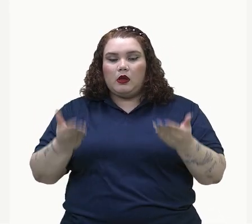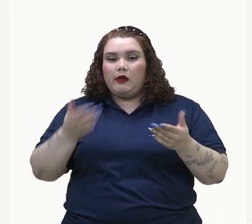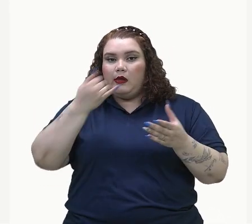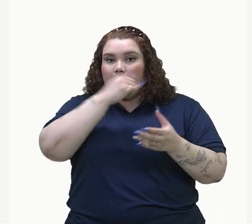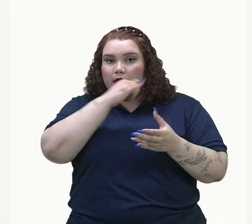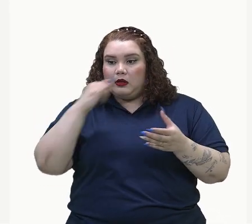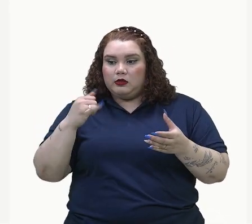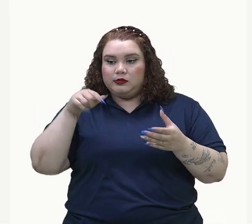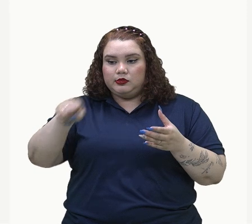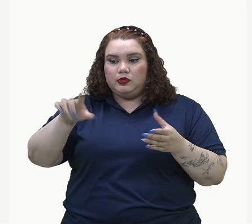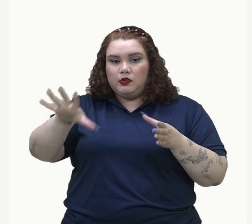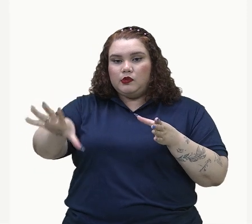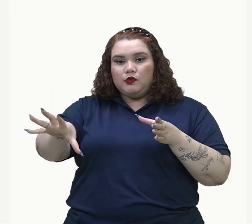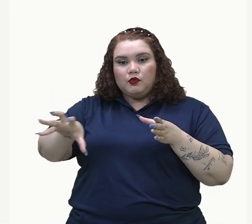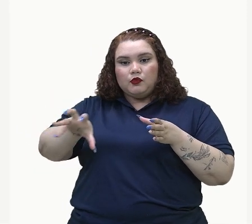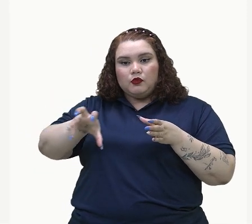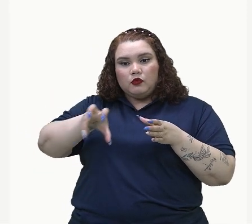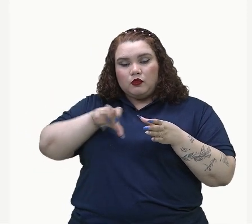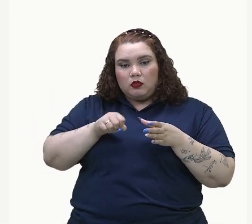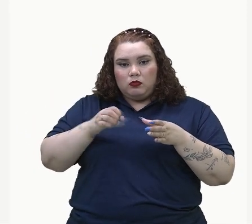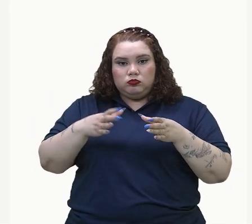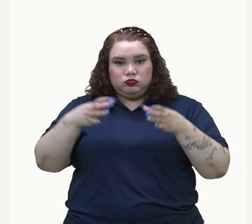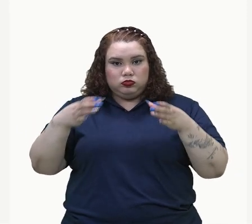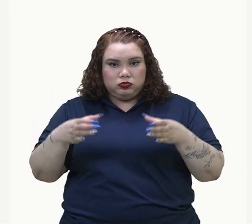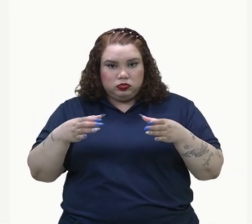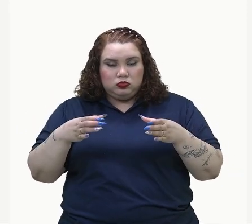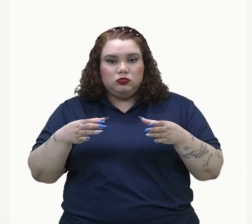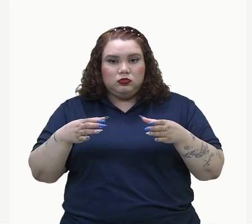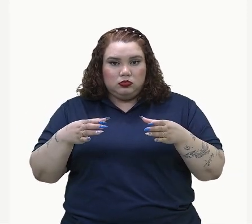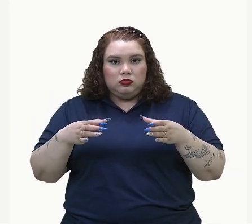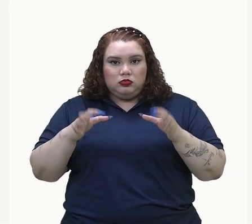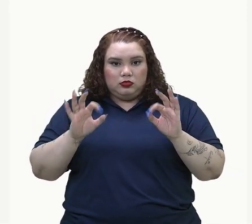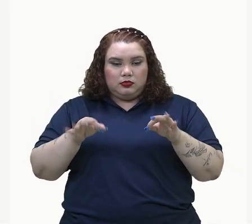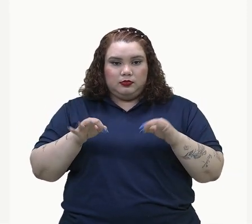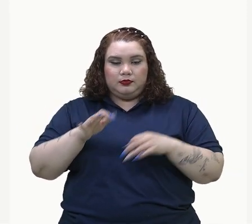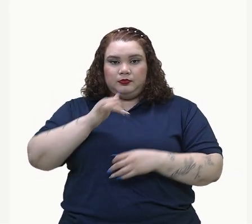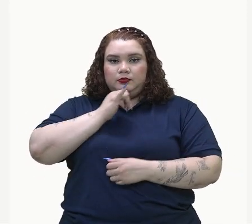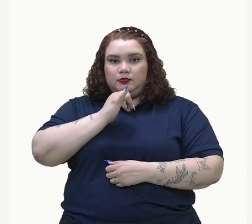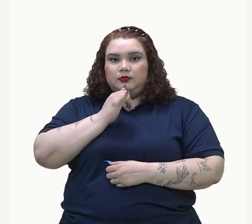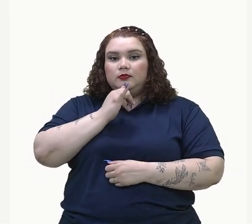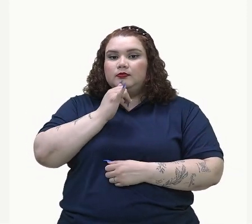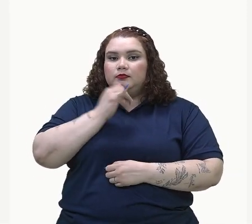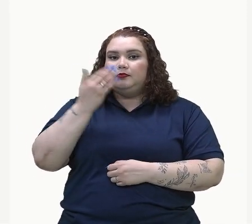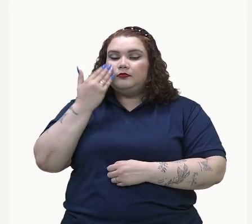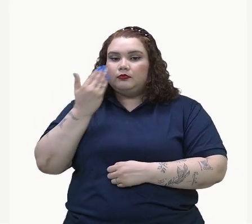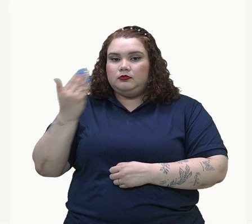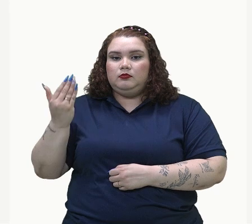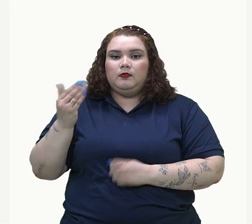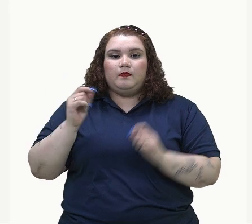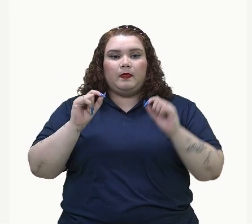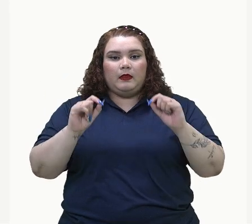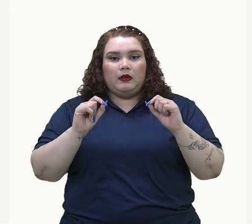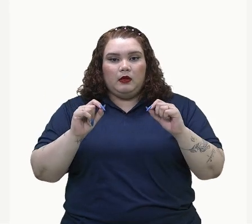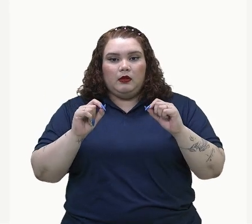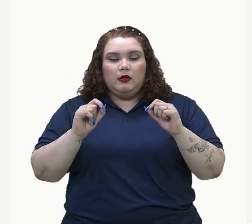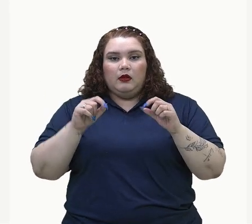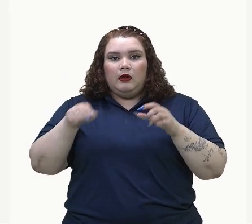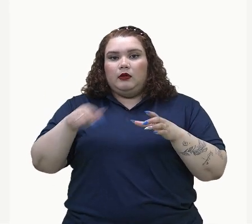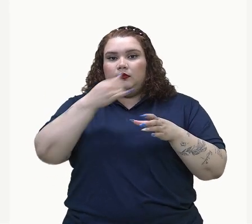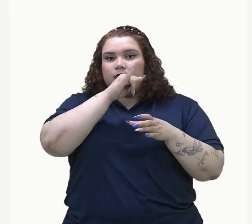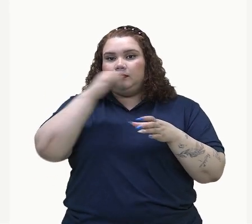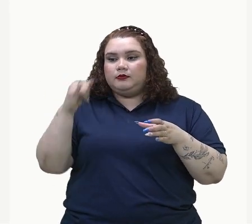ela começa com energia elétrica. Olha só, a batedeira é um exemplo de receptor